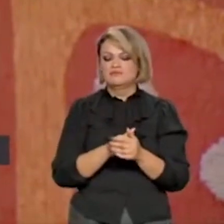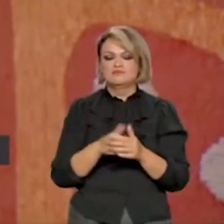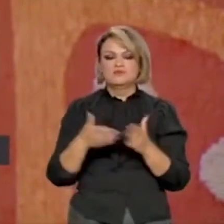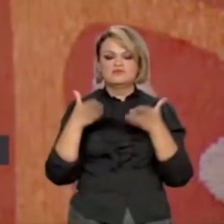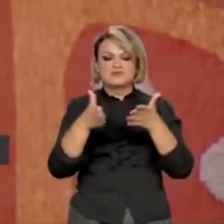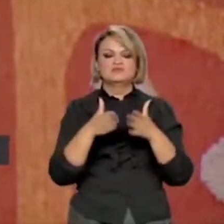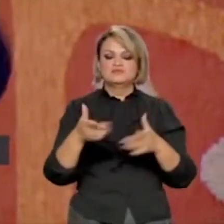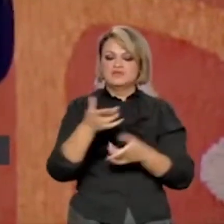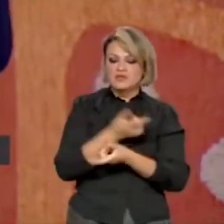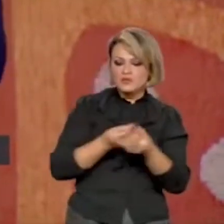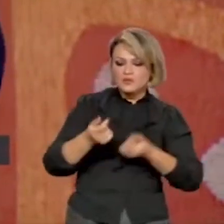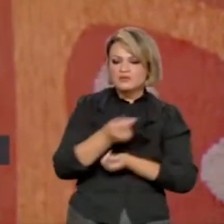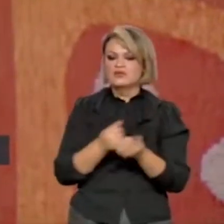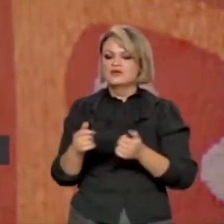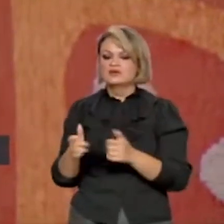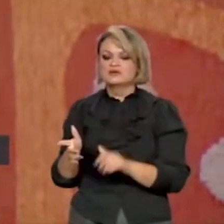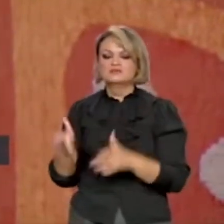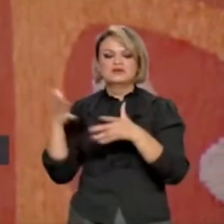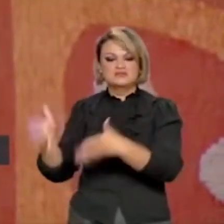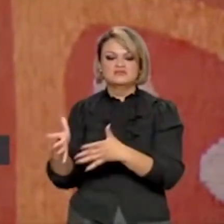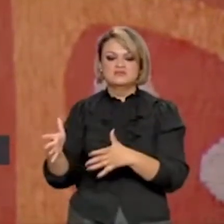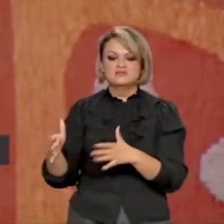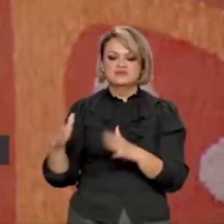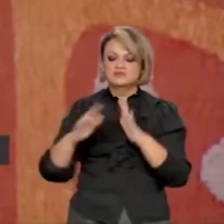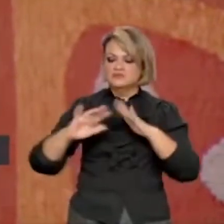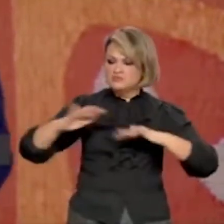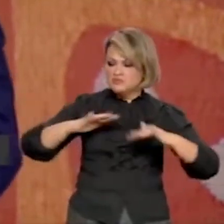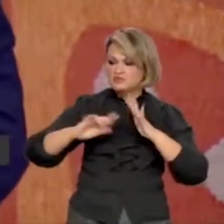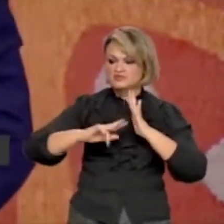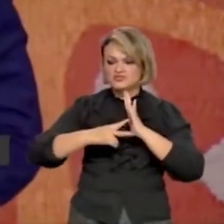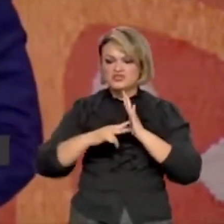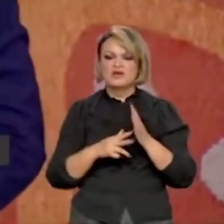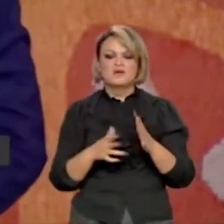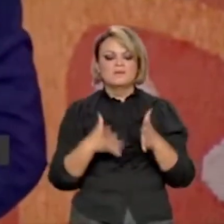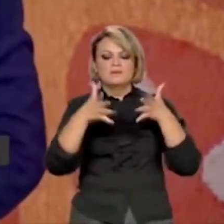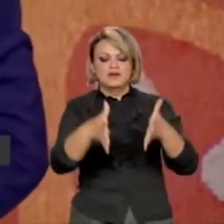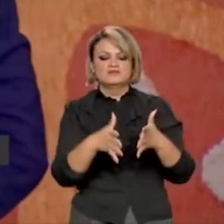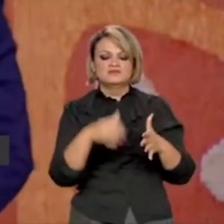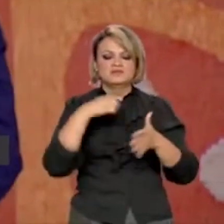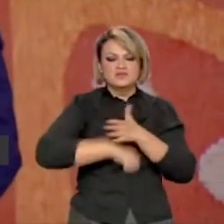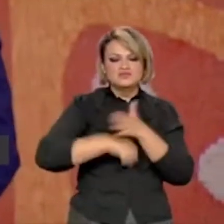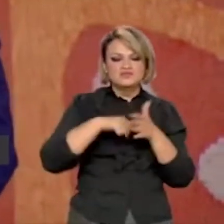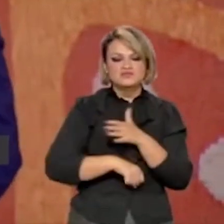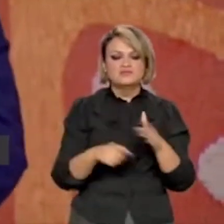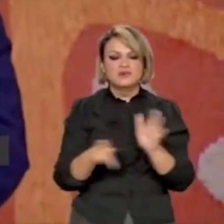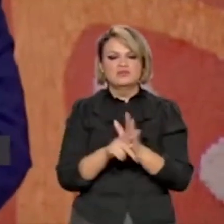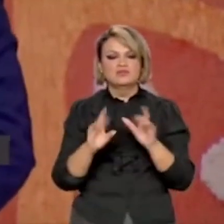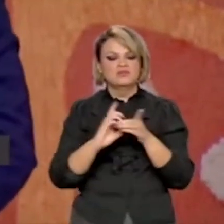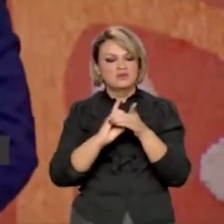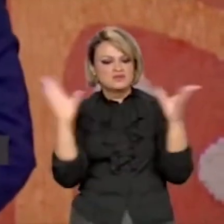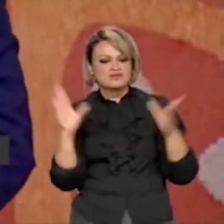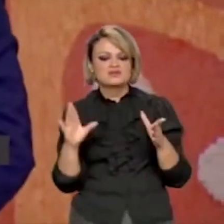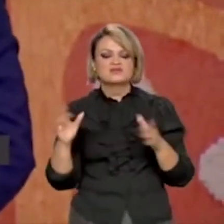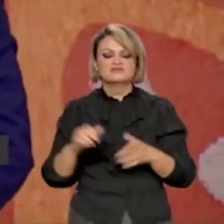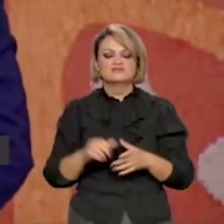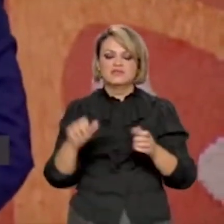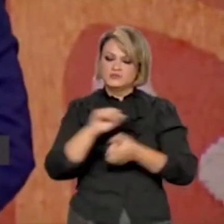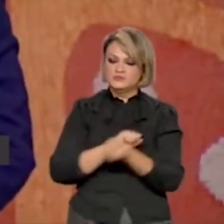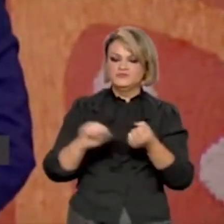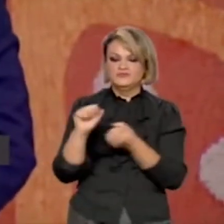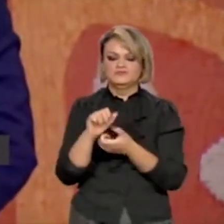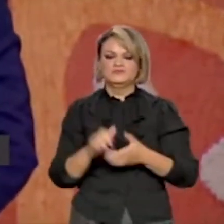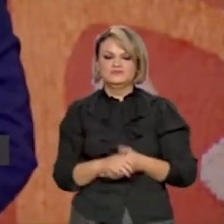atores econômicos que estão aqui quem de fato são os atores no momento sindical que estão aqui quem de fato são os ativistas pela democracia e pela